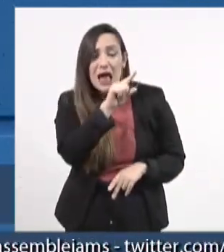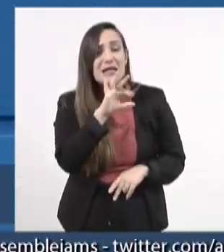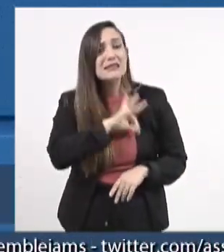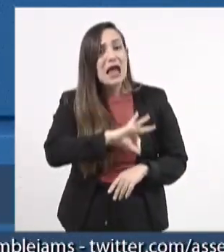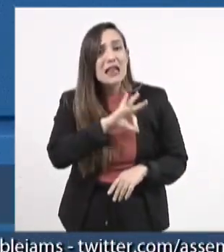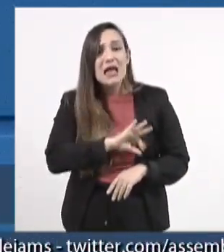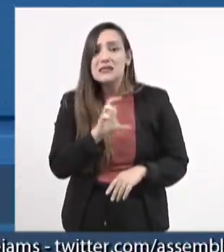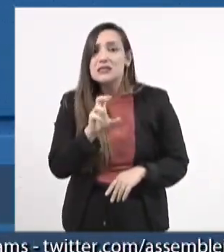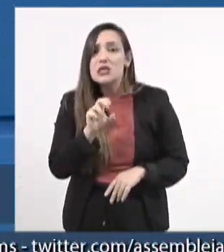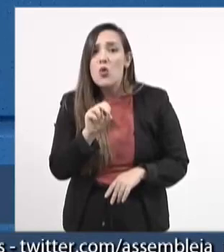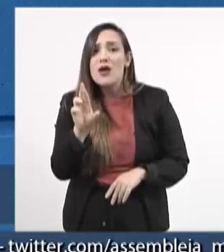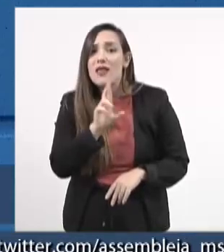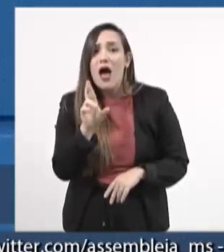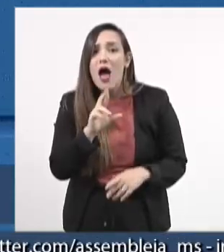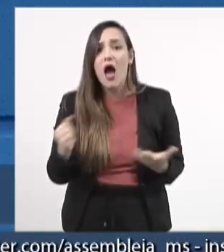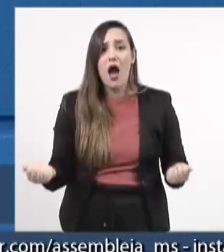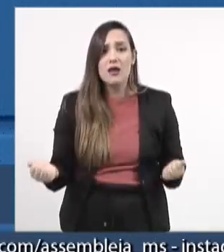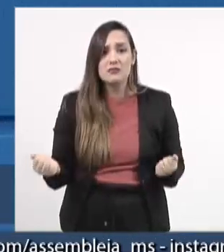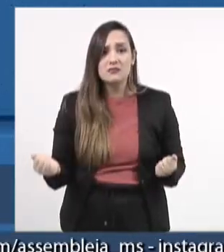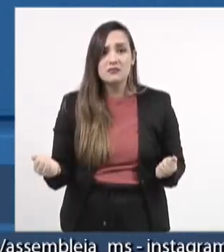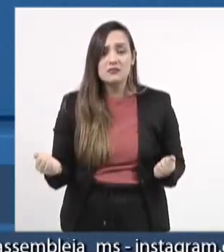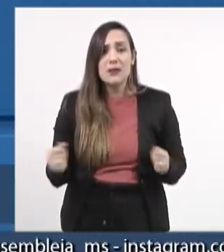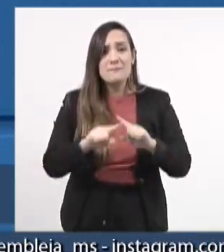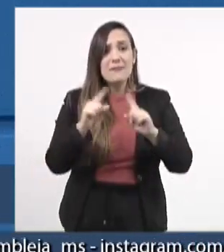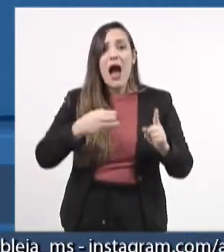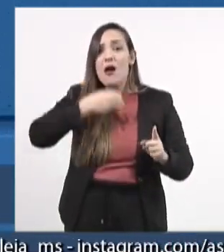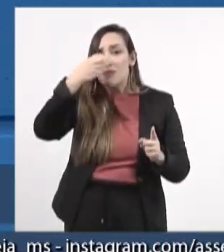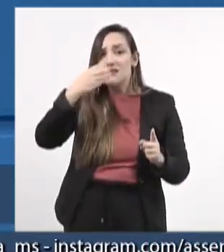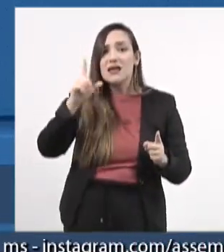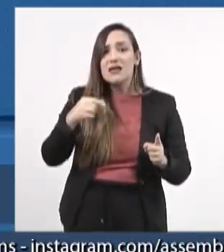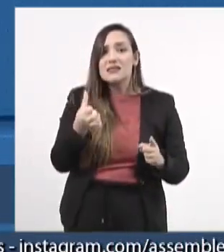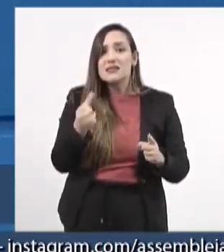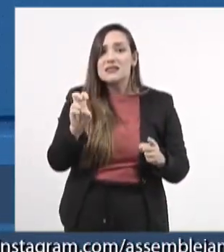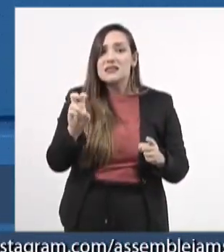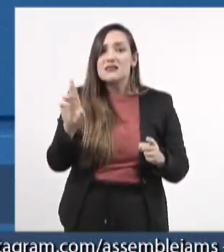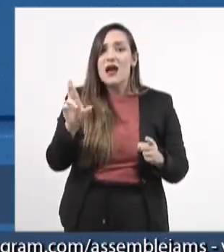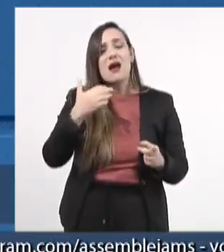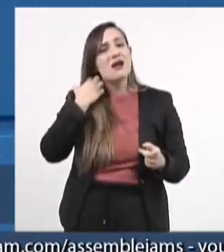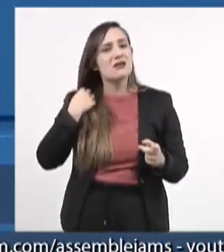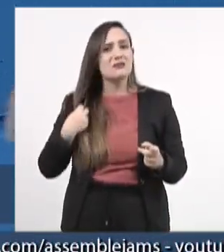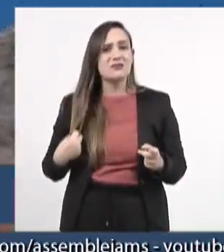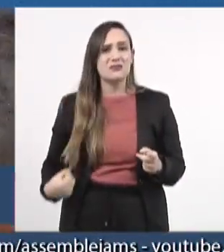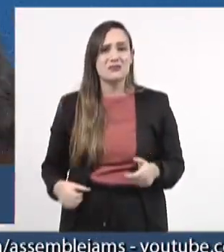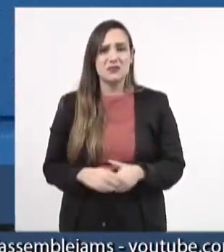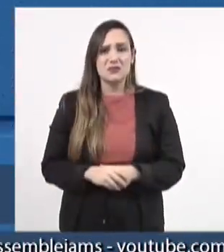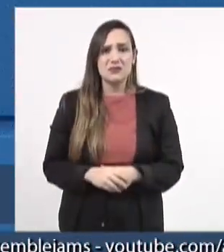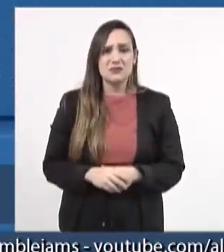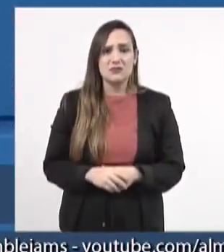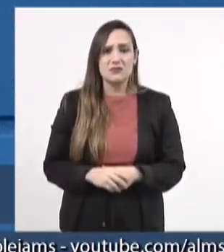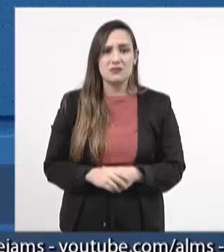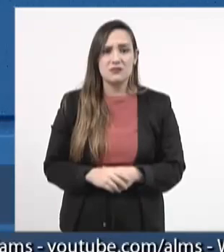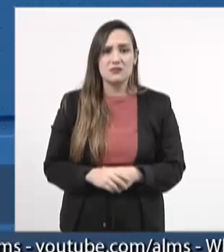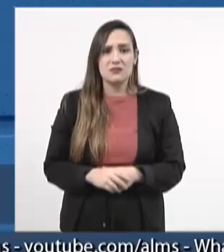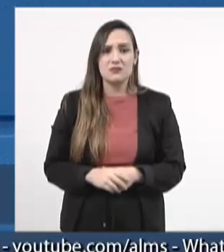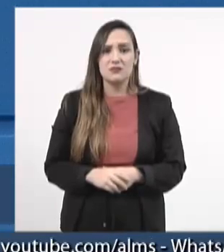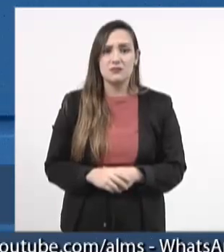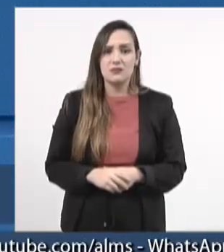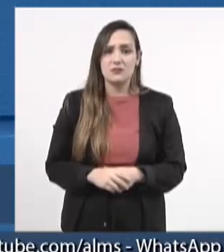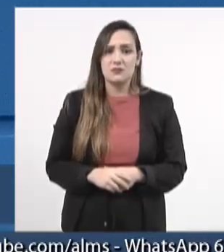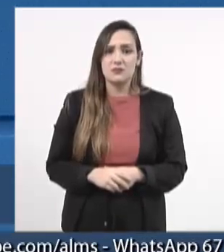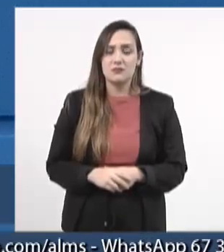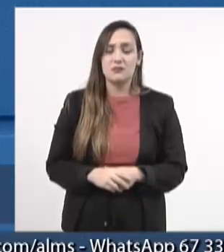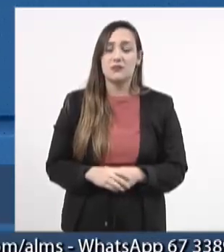R$50 e uma maçã custa 65. Não tem. E um país dos mais ricos do mundo, porque